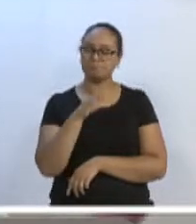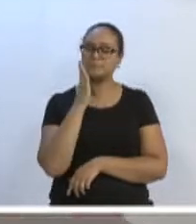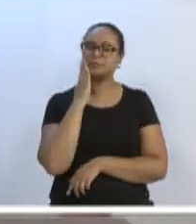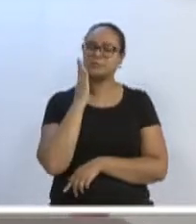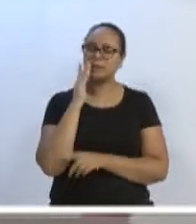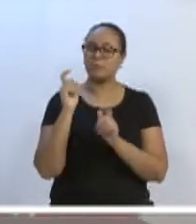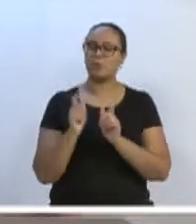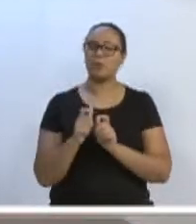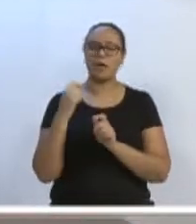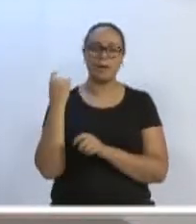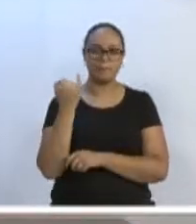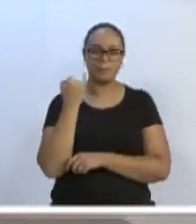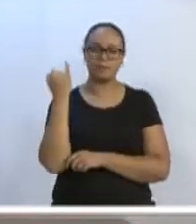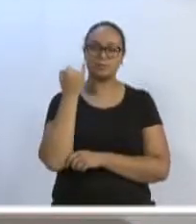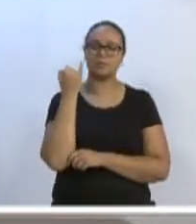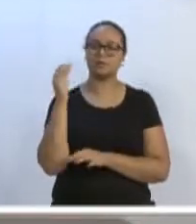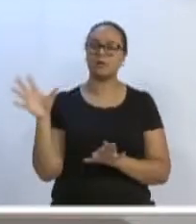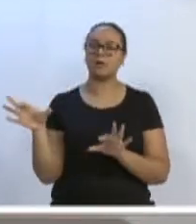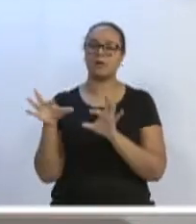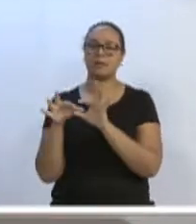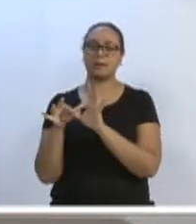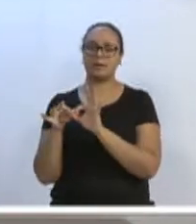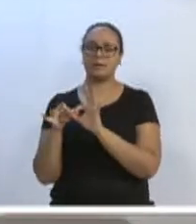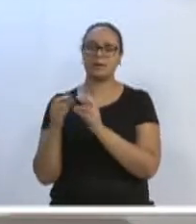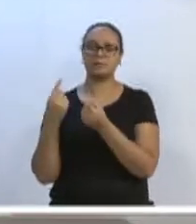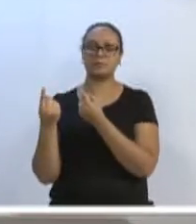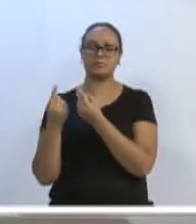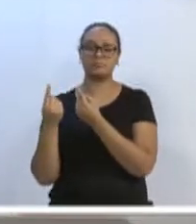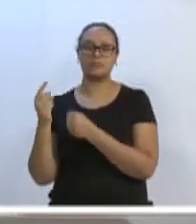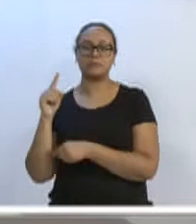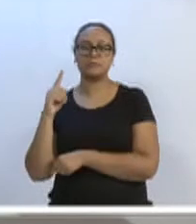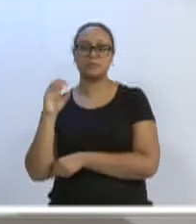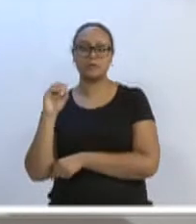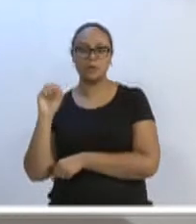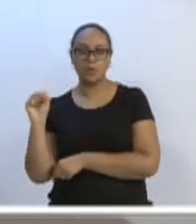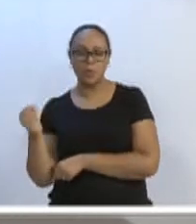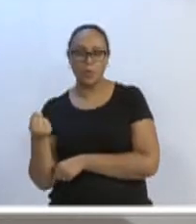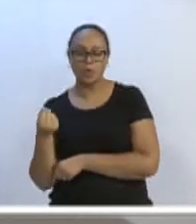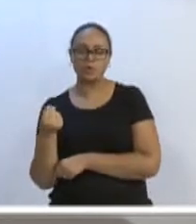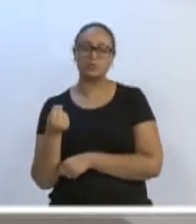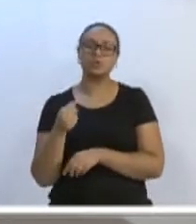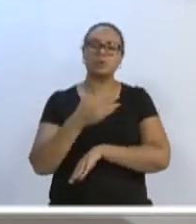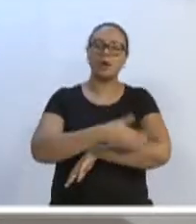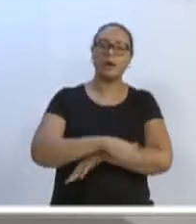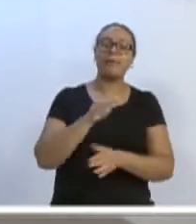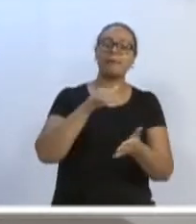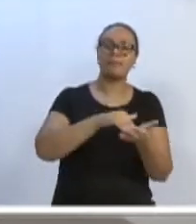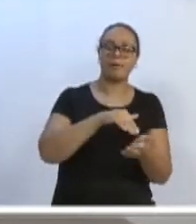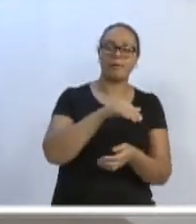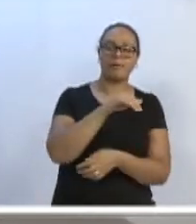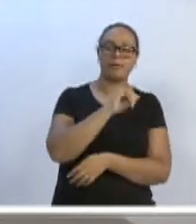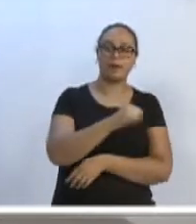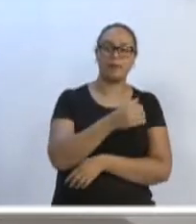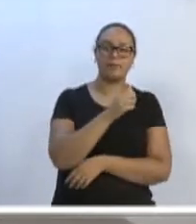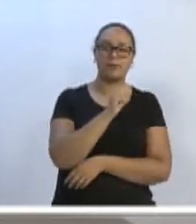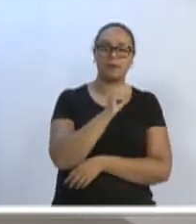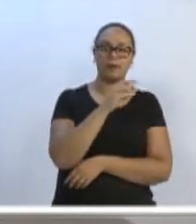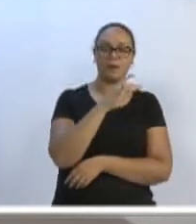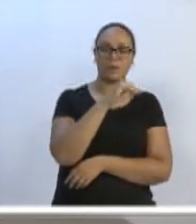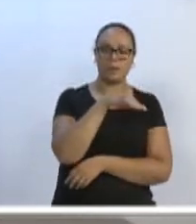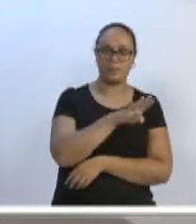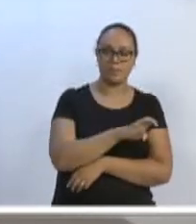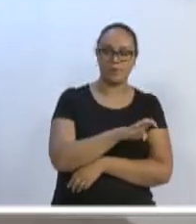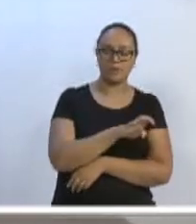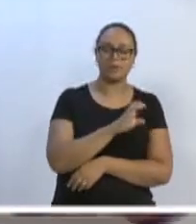que liga a rodovia 108 para a coroa professor jacob nine sábado 11 6 todos estão portamento